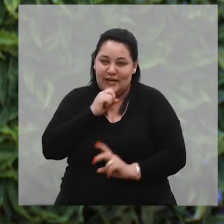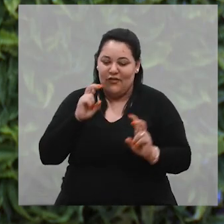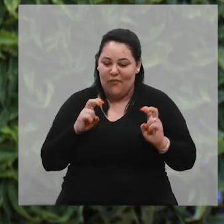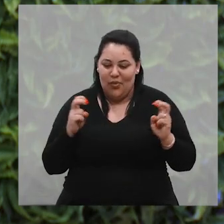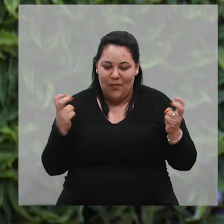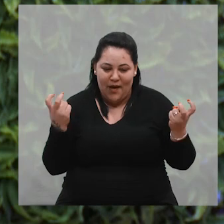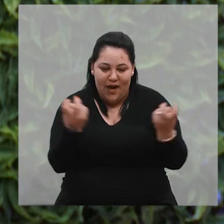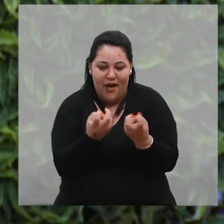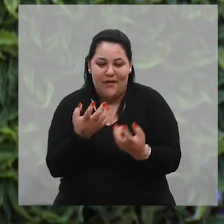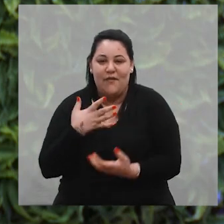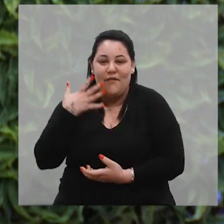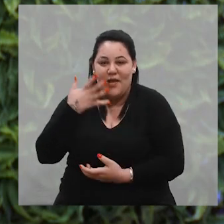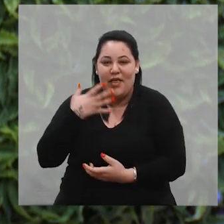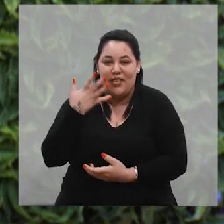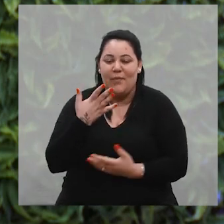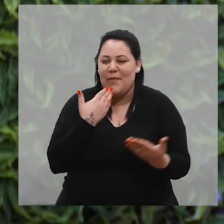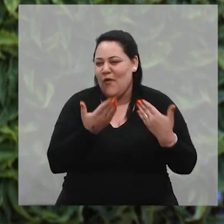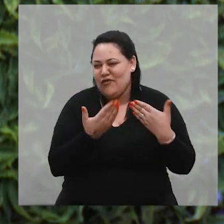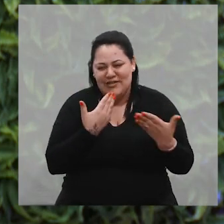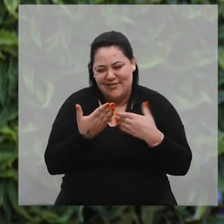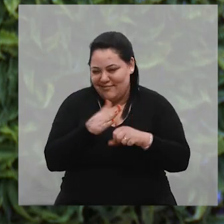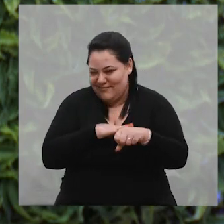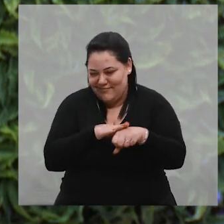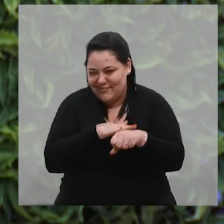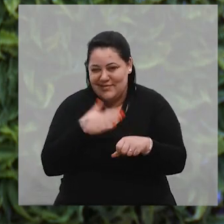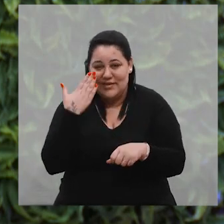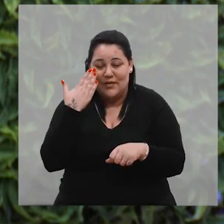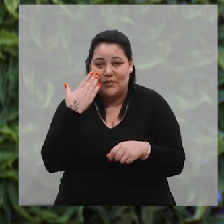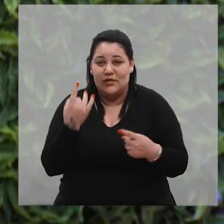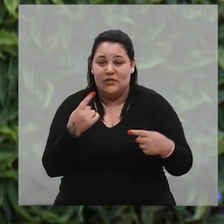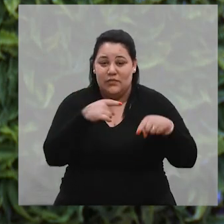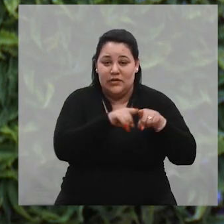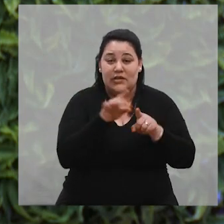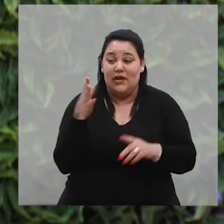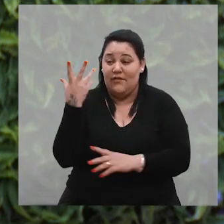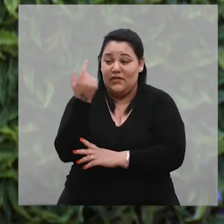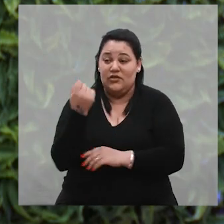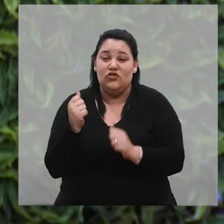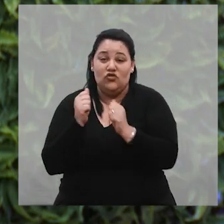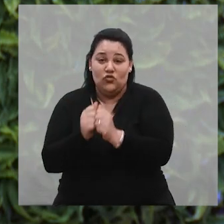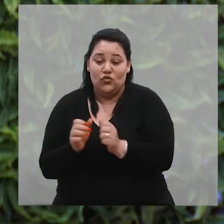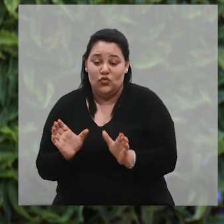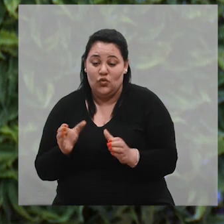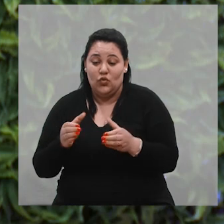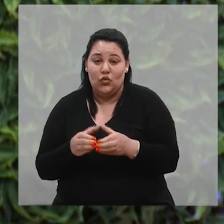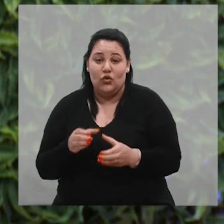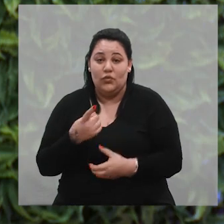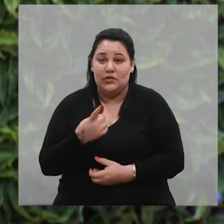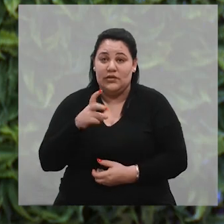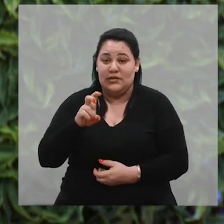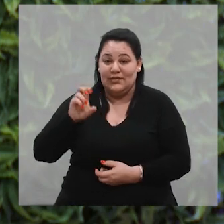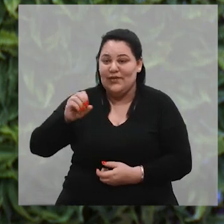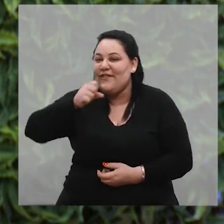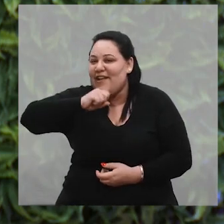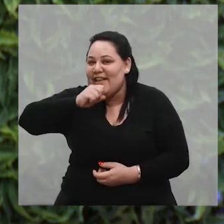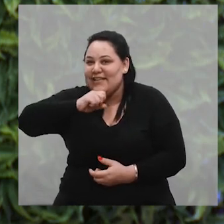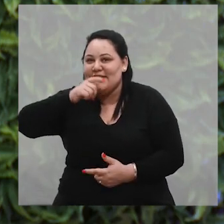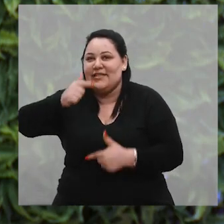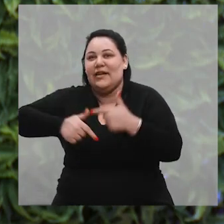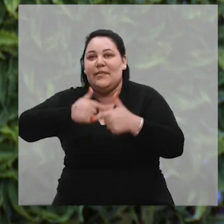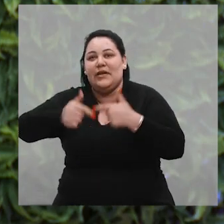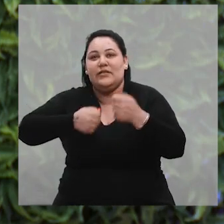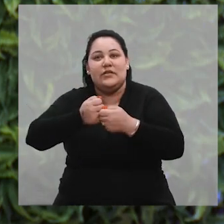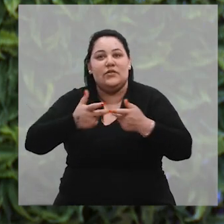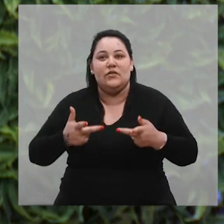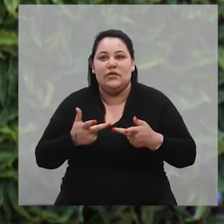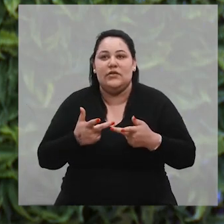roda numa palestra, uma roda de conversa, em parceria com a FSG, num grupo de em torno de 50 idosos